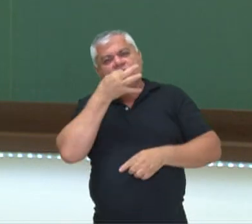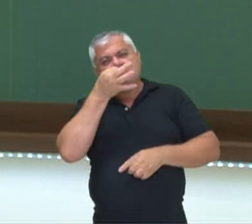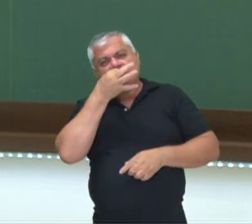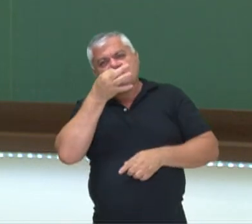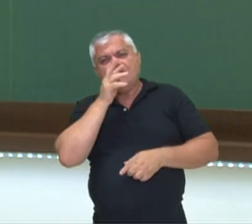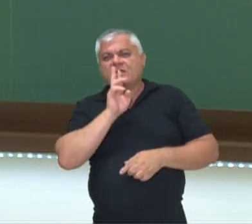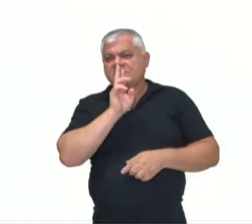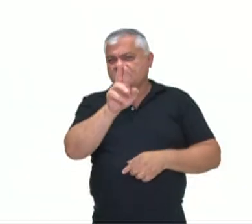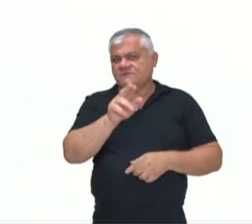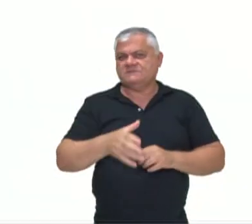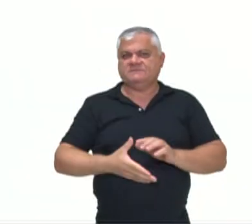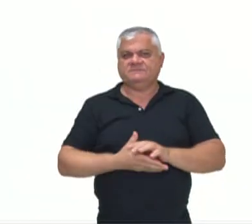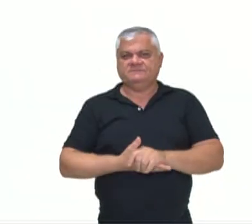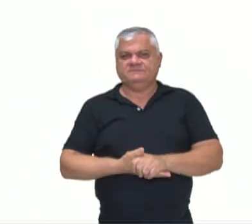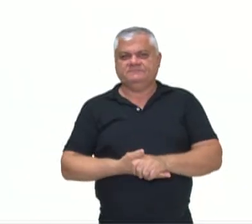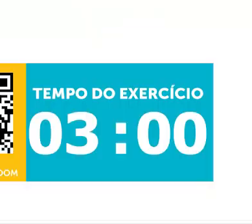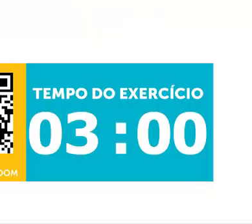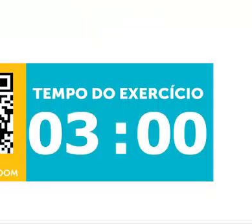de resposta.